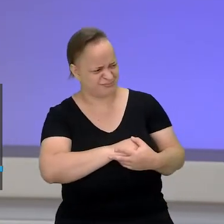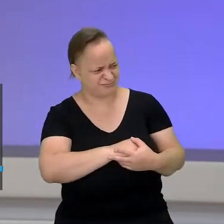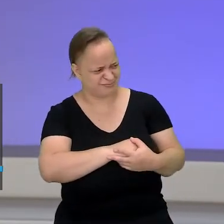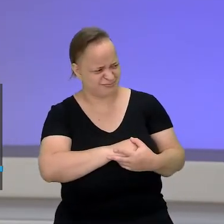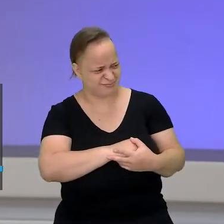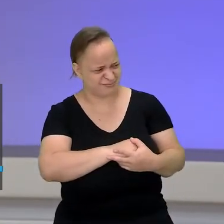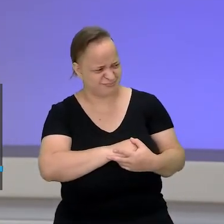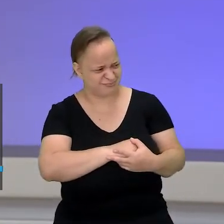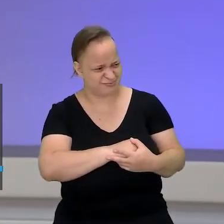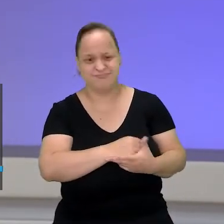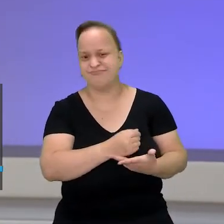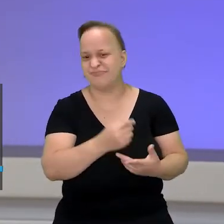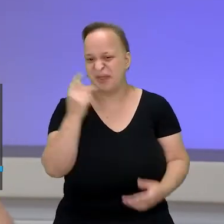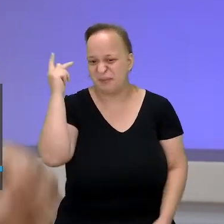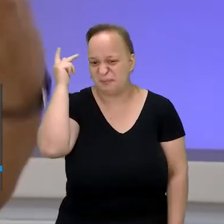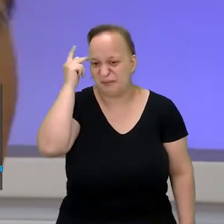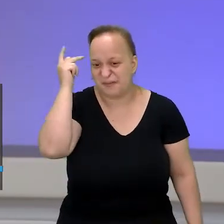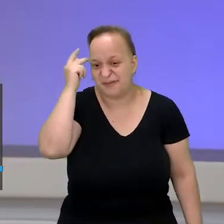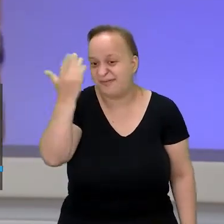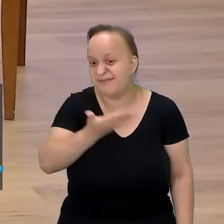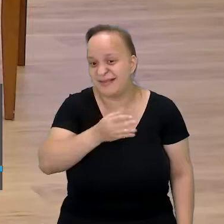dele, paulista, né?